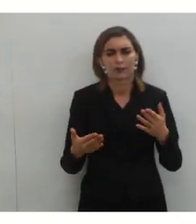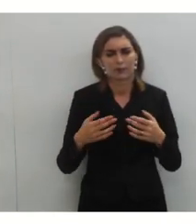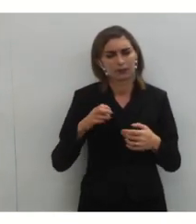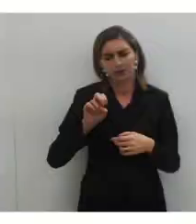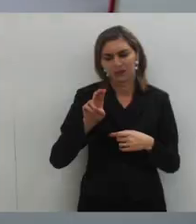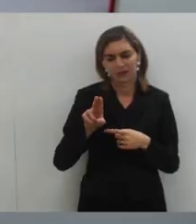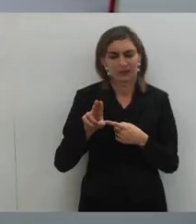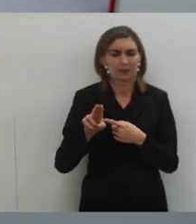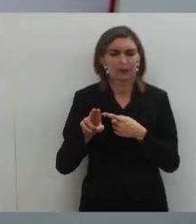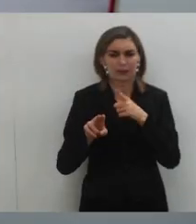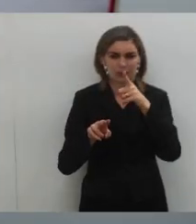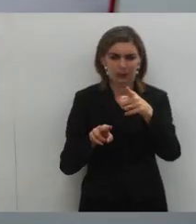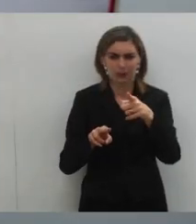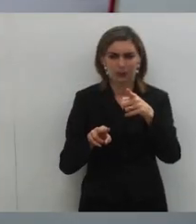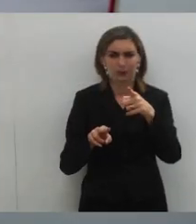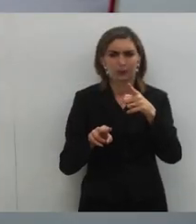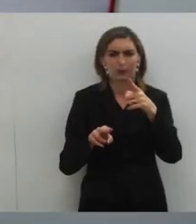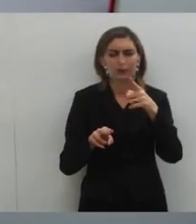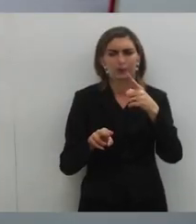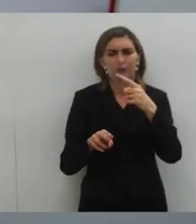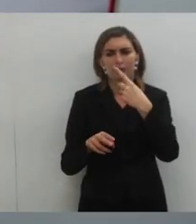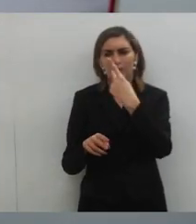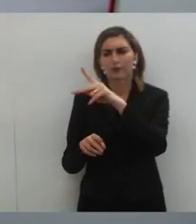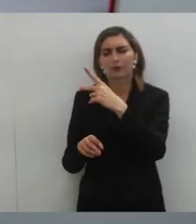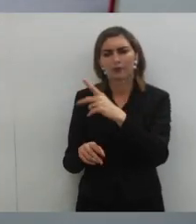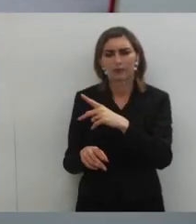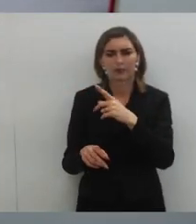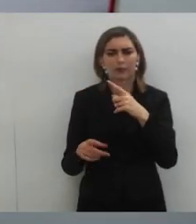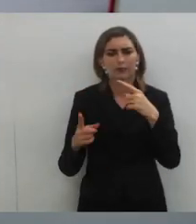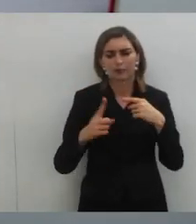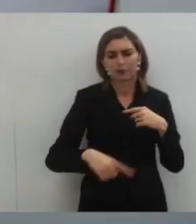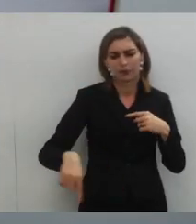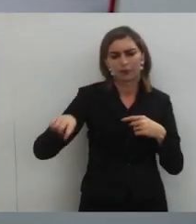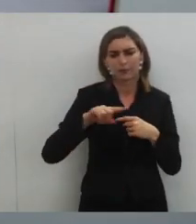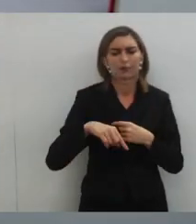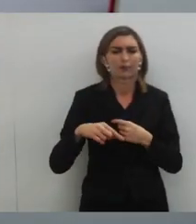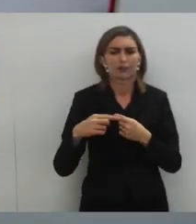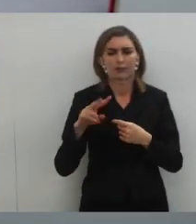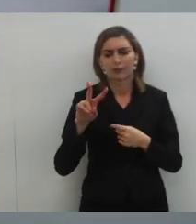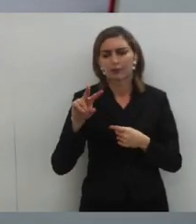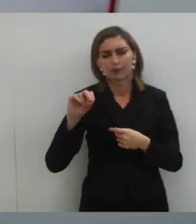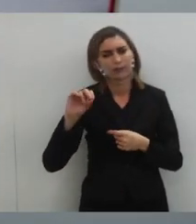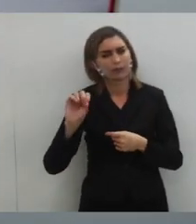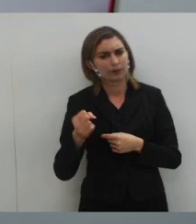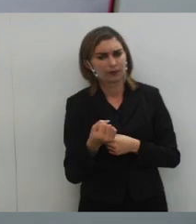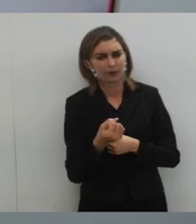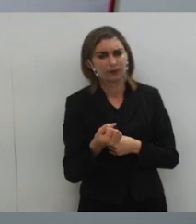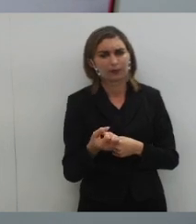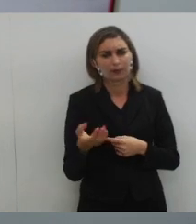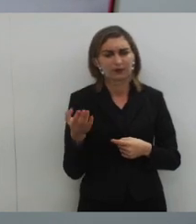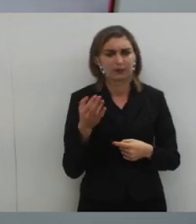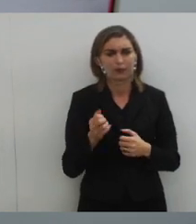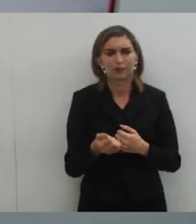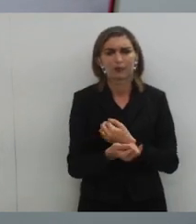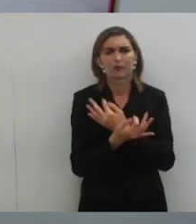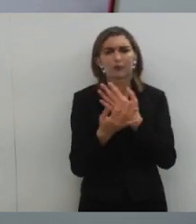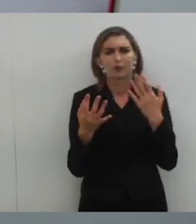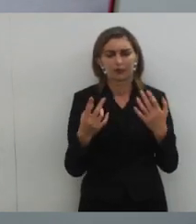Eu, tu, ele, nós e vós.